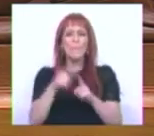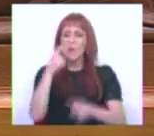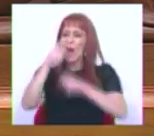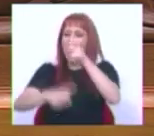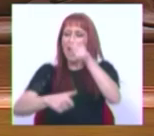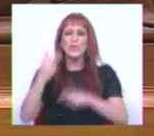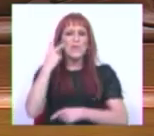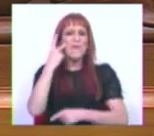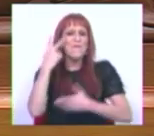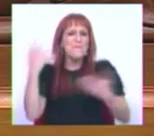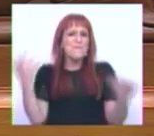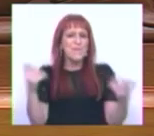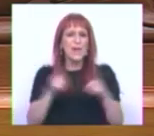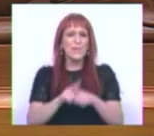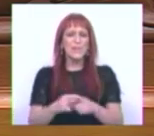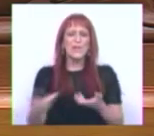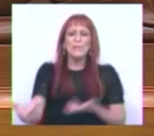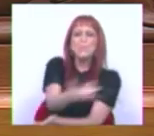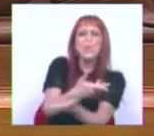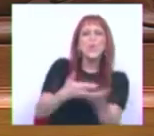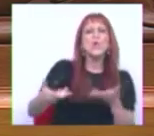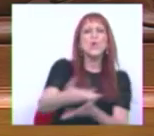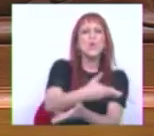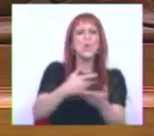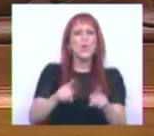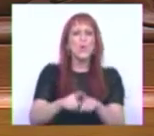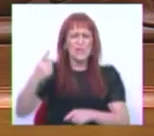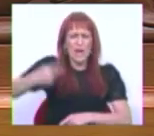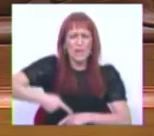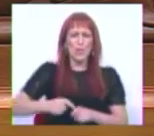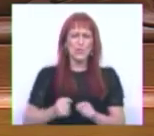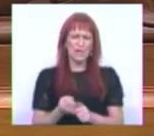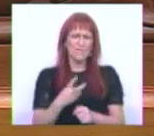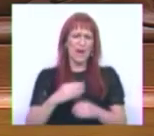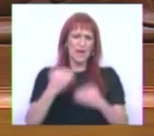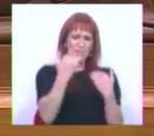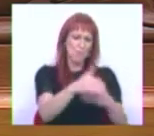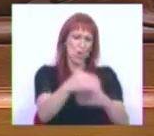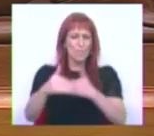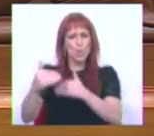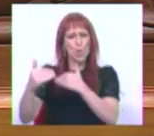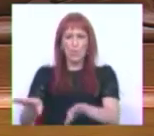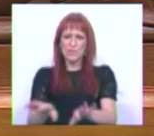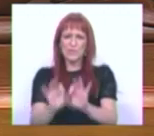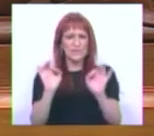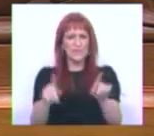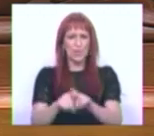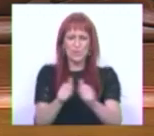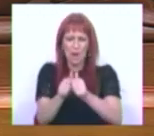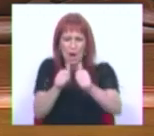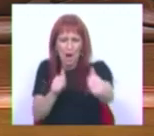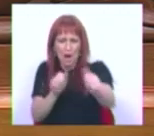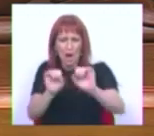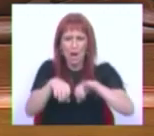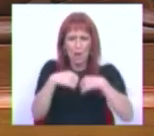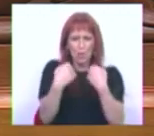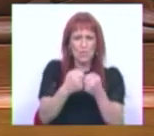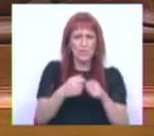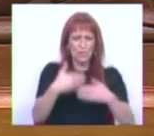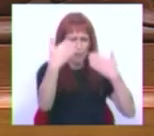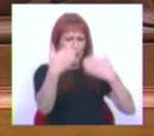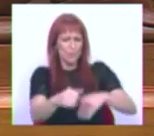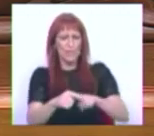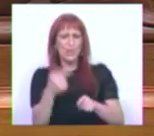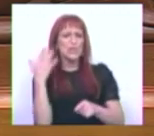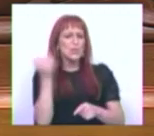pessoas vivem e se relacionam, tendo imposto uma série de condicionantes, como o distanciamento social, limitação